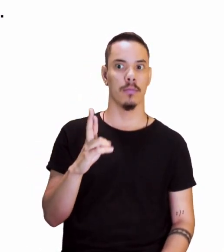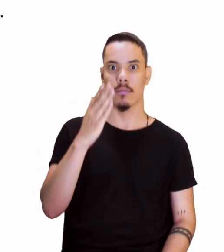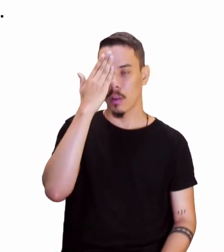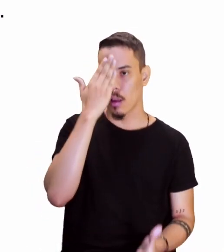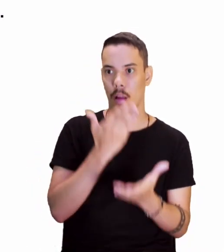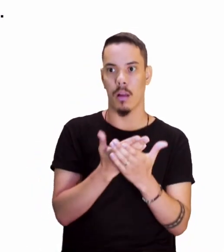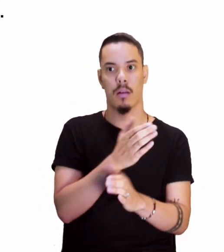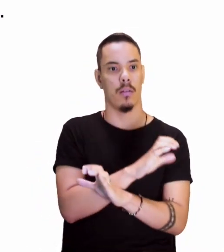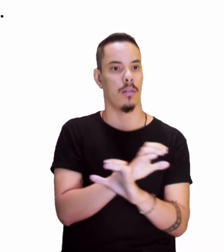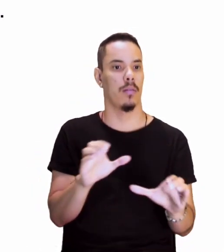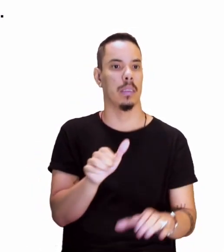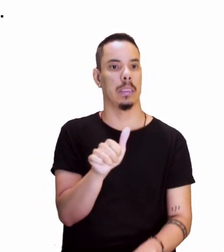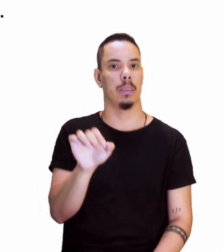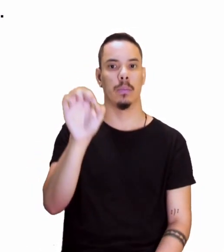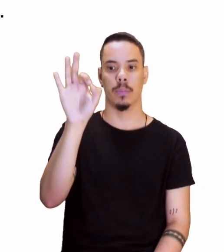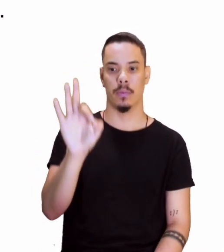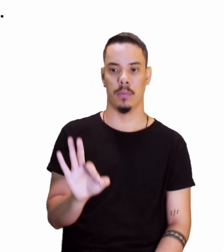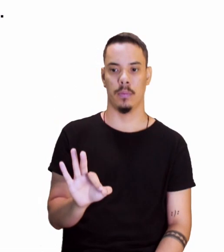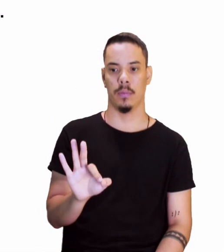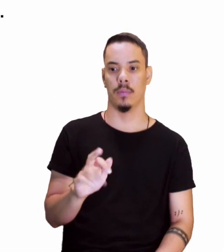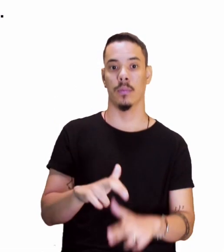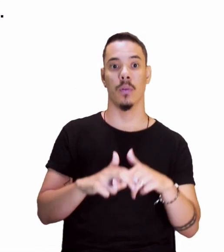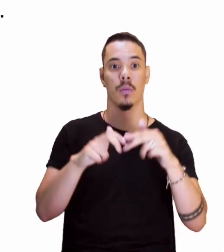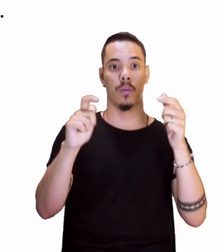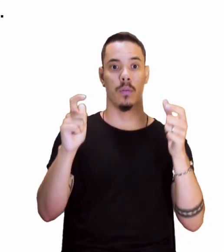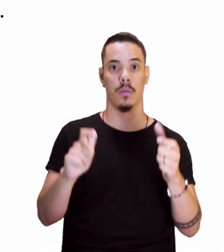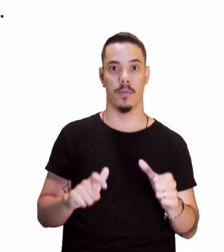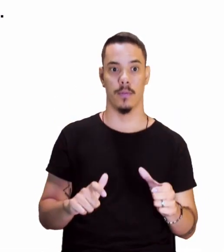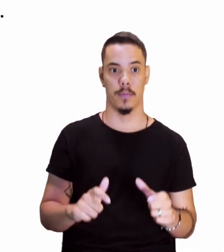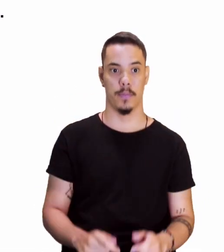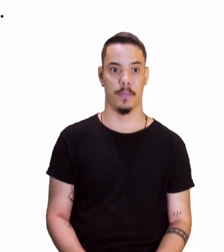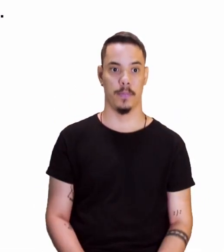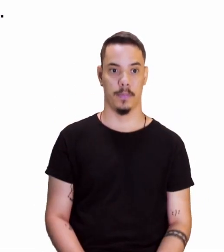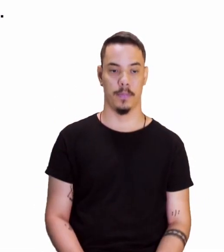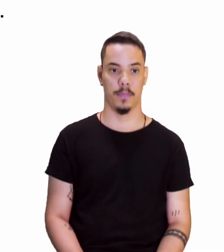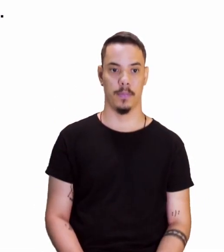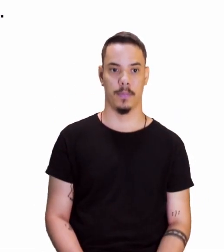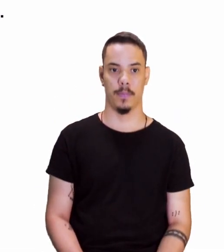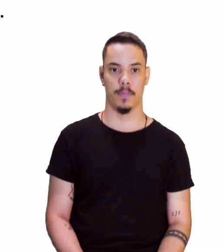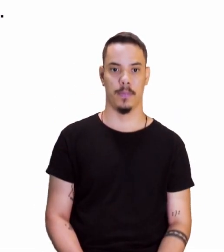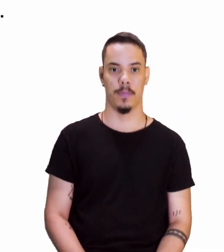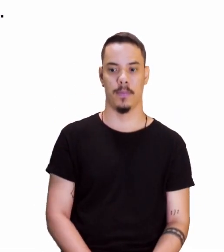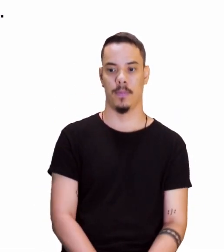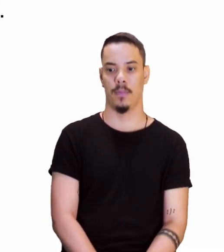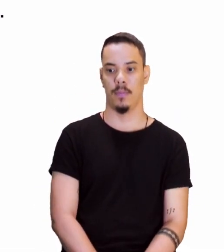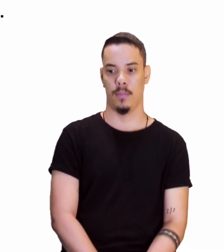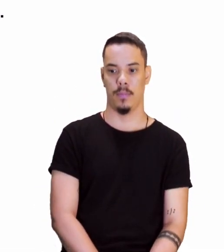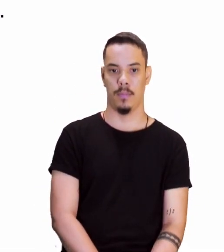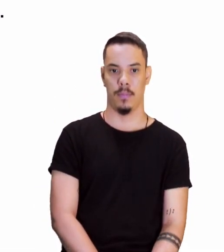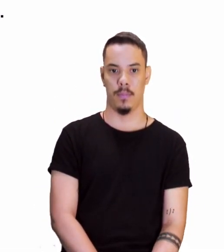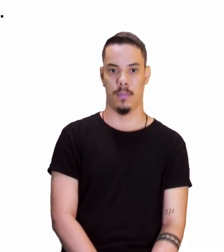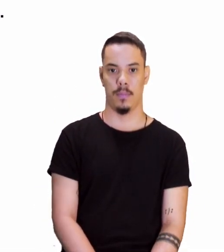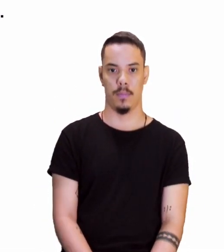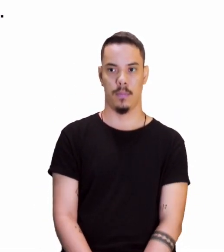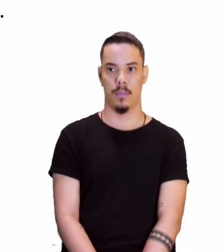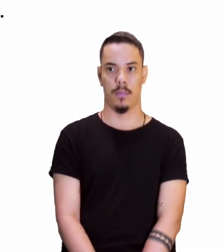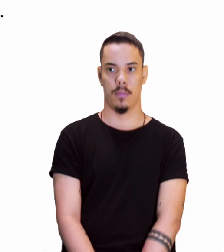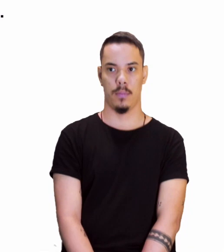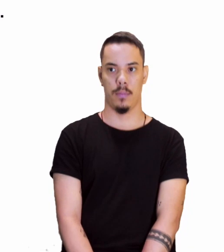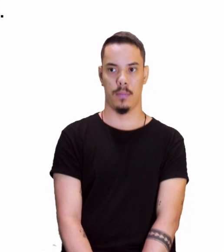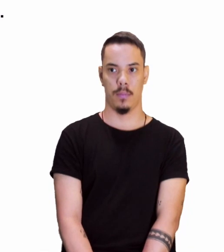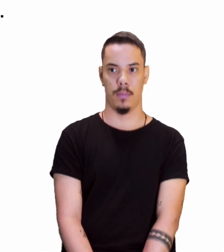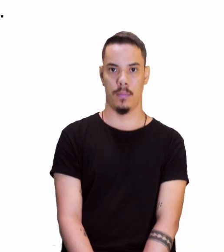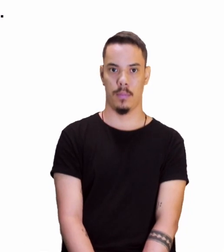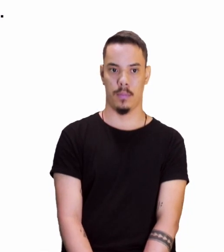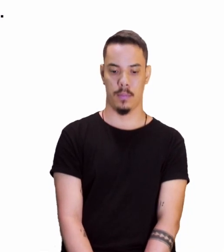inabalável. Então, onde tá com erro de regência nominal?